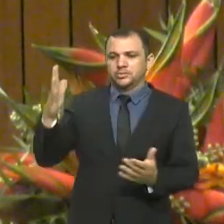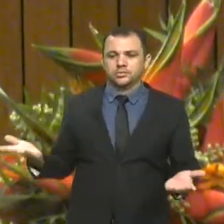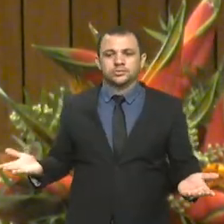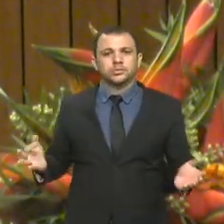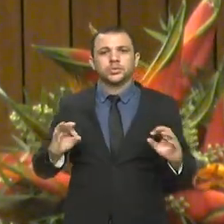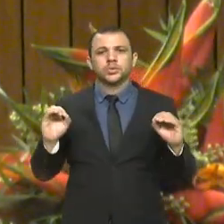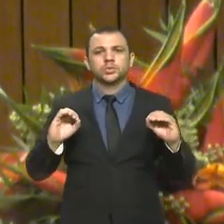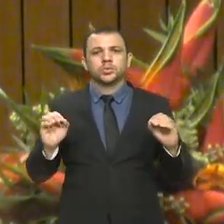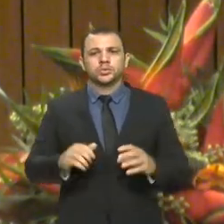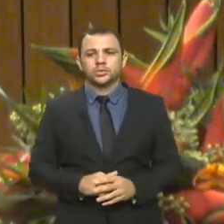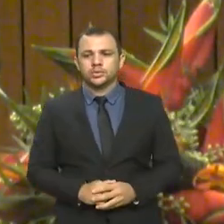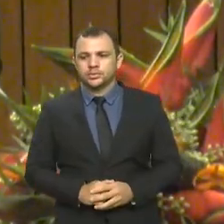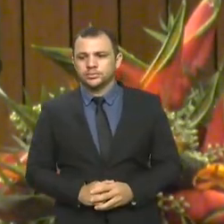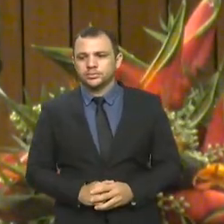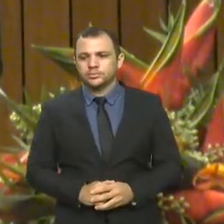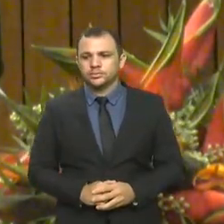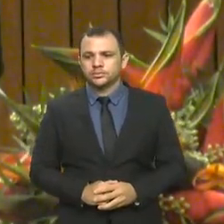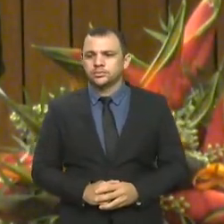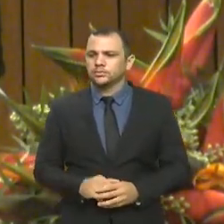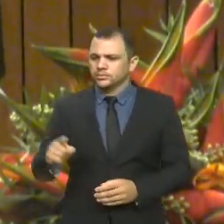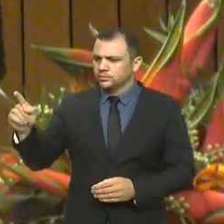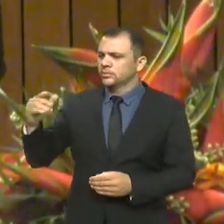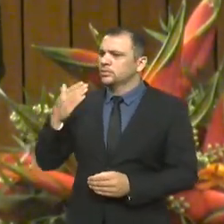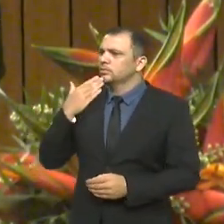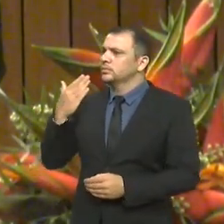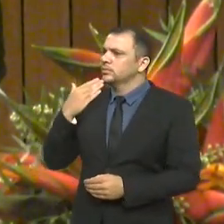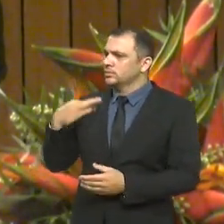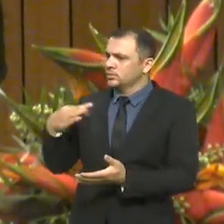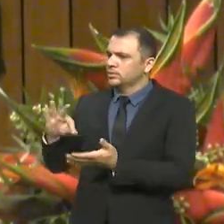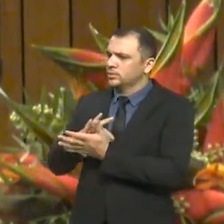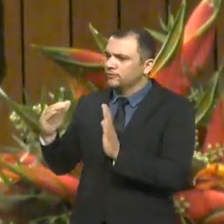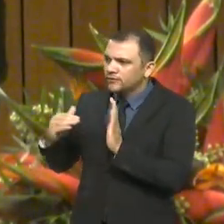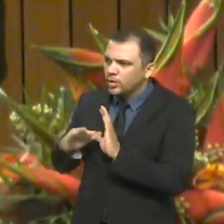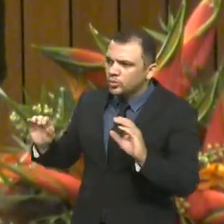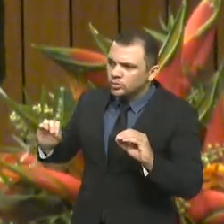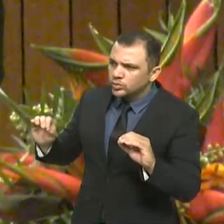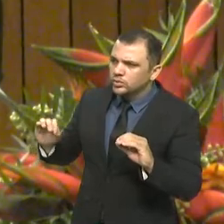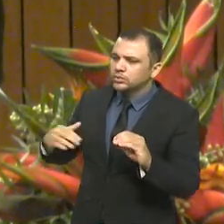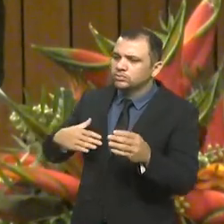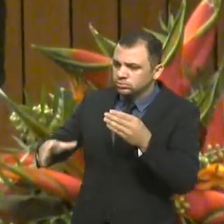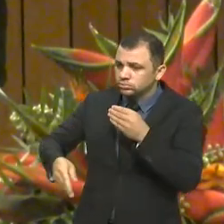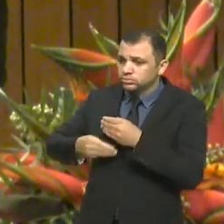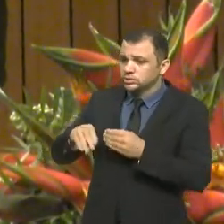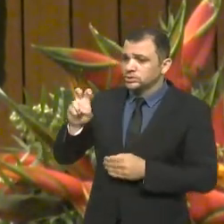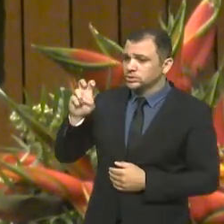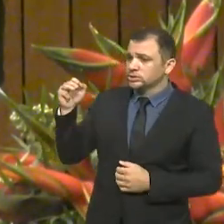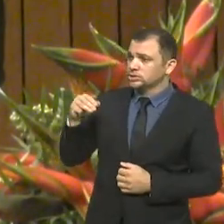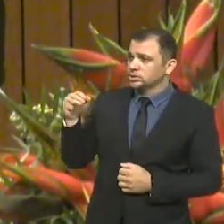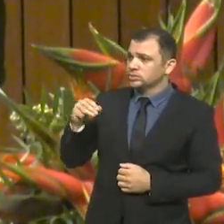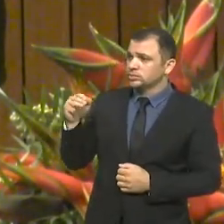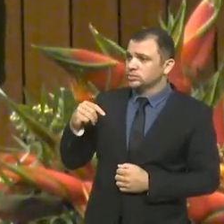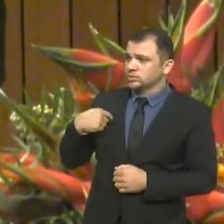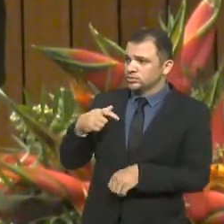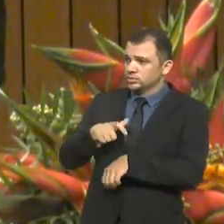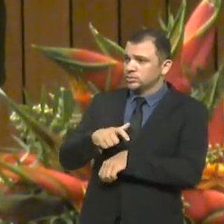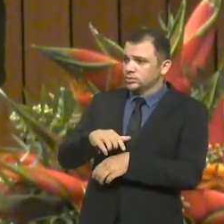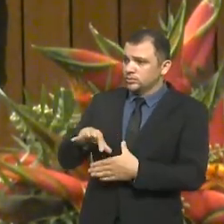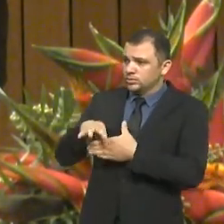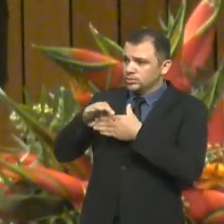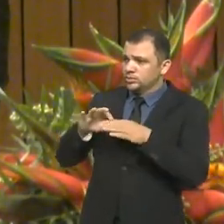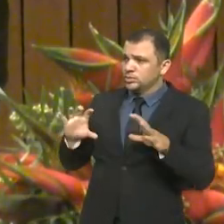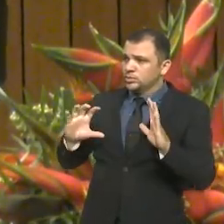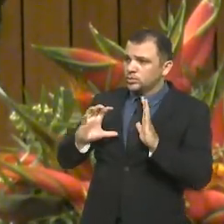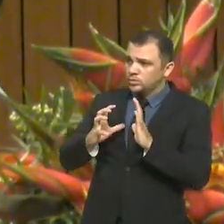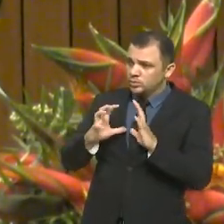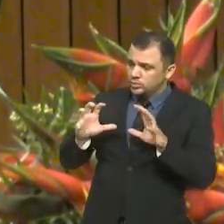porque não tem mais. Então me dê os 5 minutos do tempo do eu já estou aqui. O senhor me dê os 5 minutos do tempo de liderança